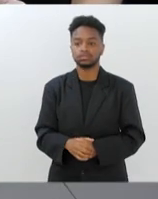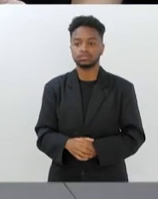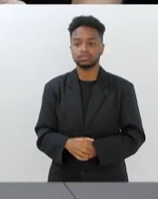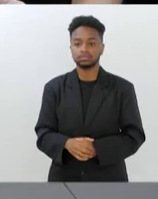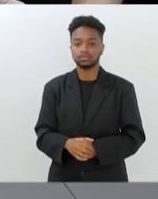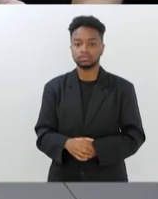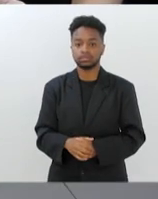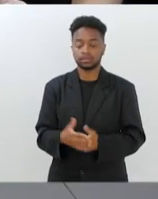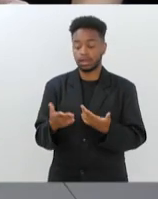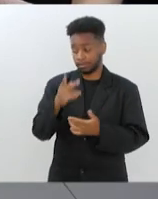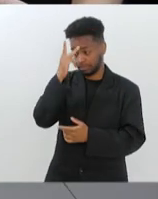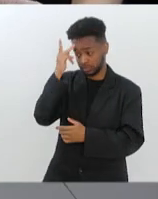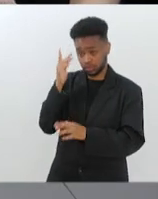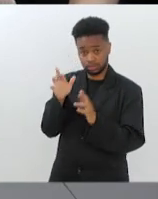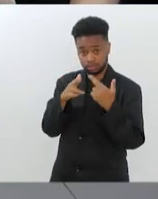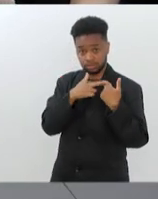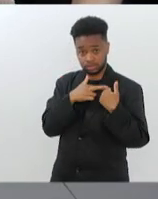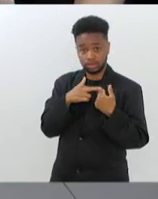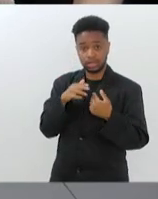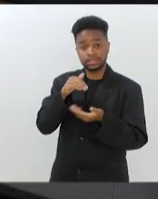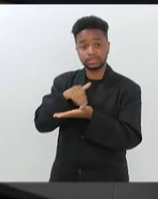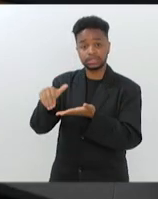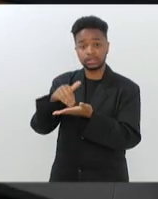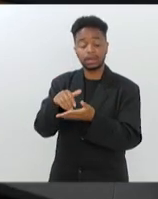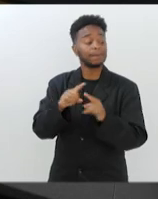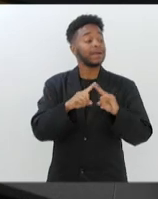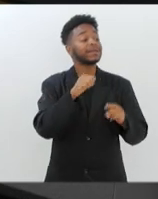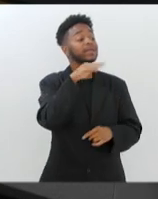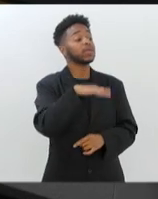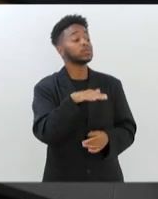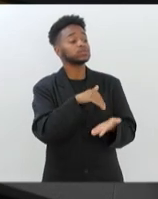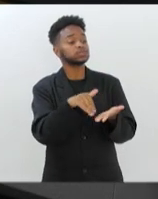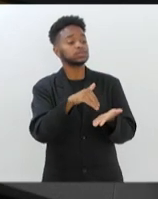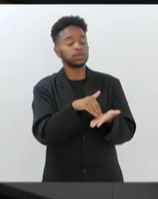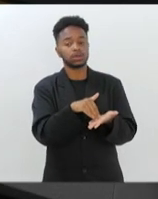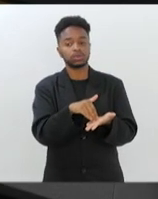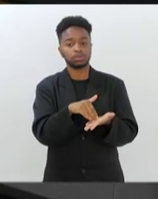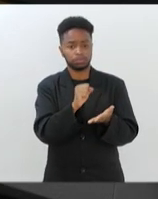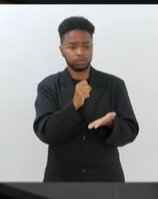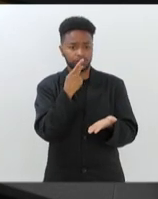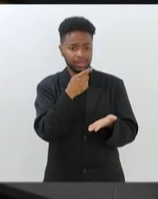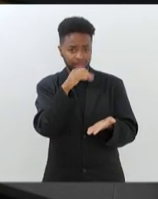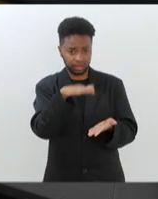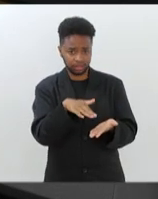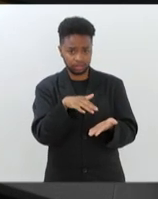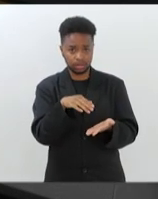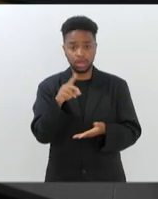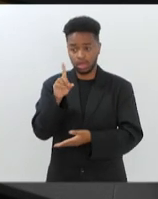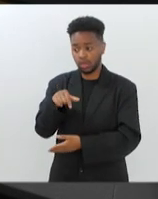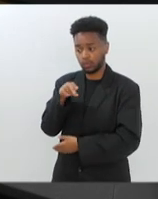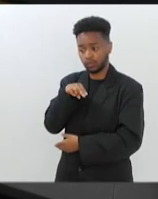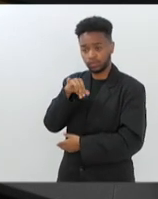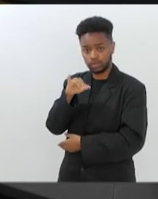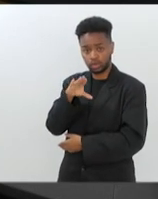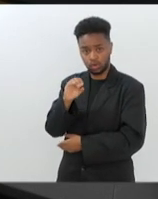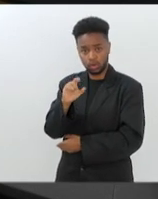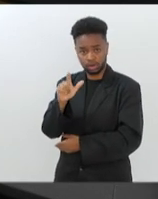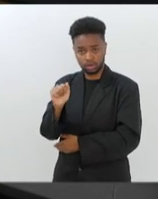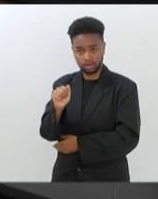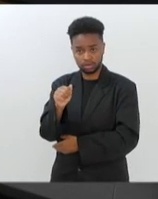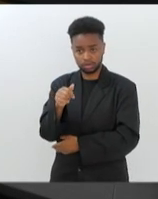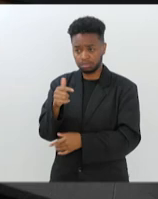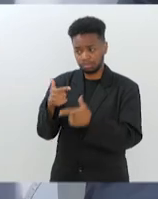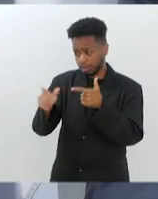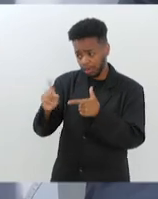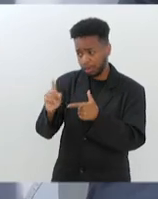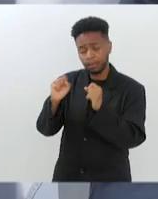pela estrutura né pela pelo secretário que responde pela pasta né masor pode falar quem é a pessoa que recebe Ah o secretário Nicola secretário Nicola não tem problema o senhor